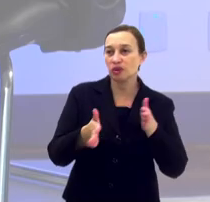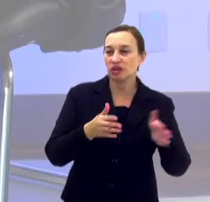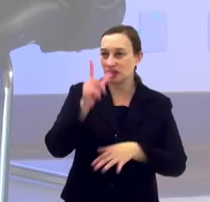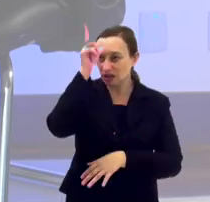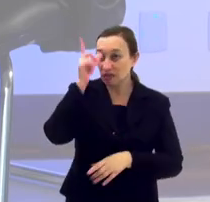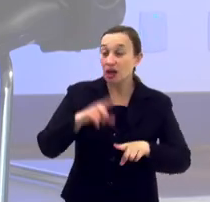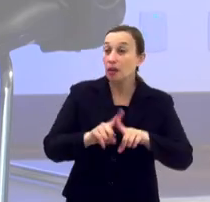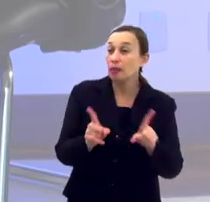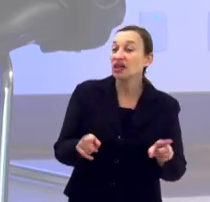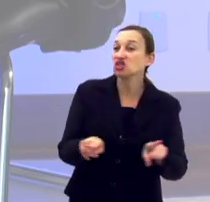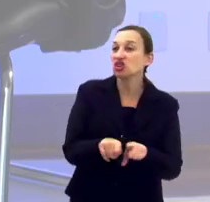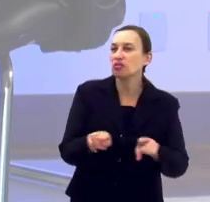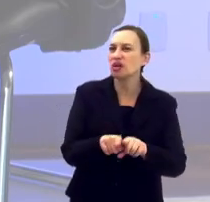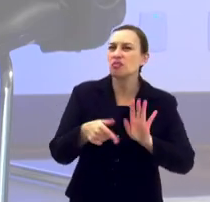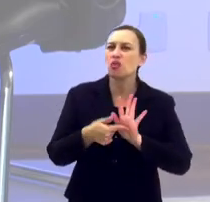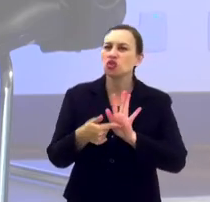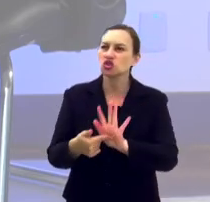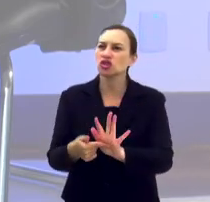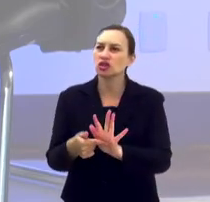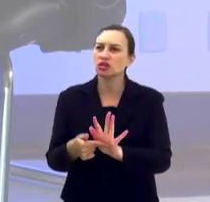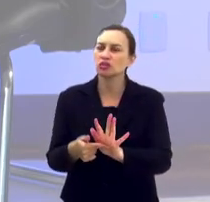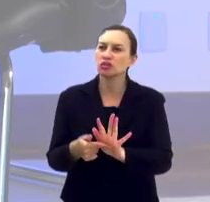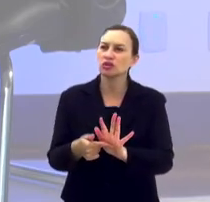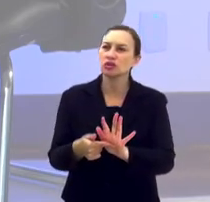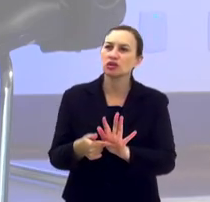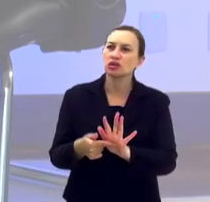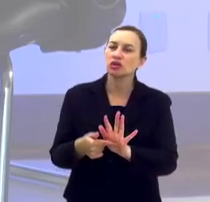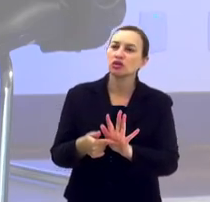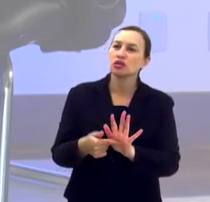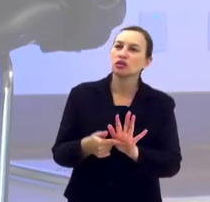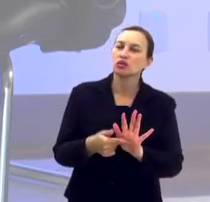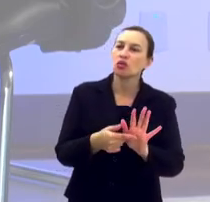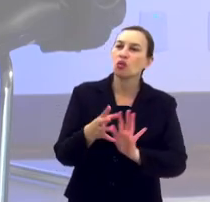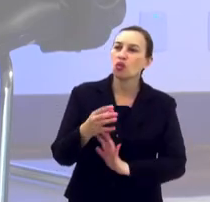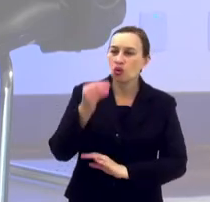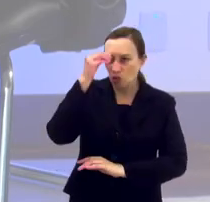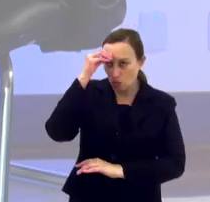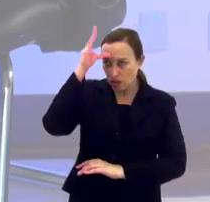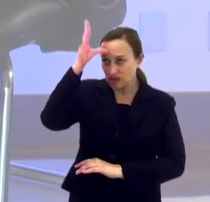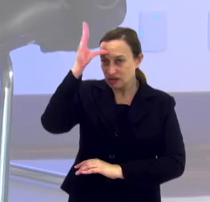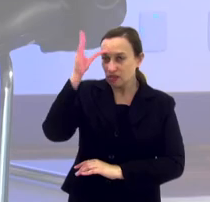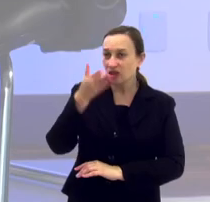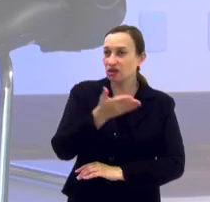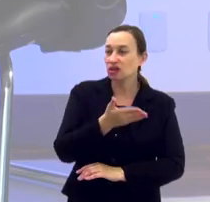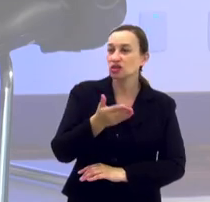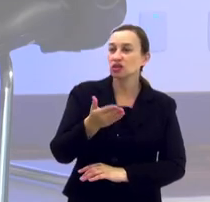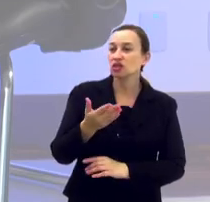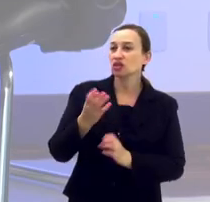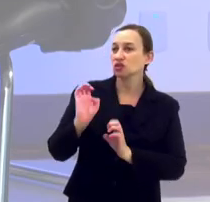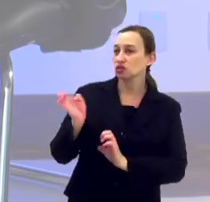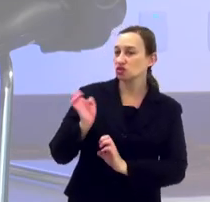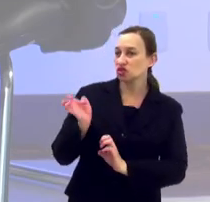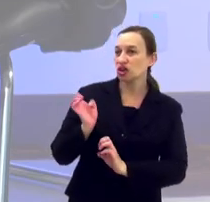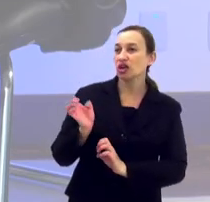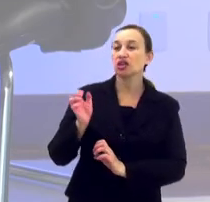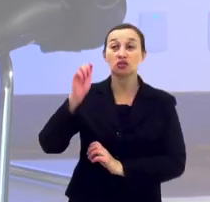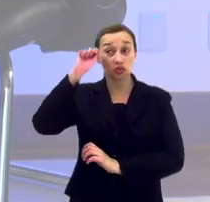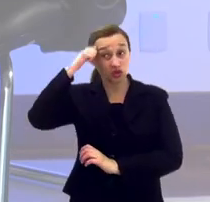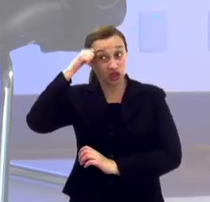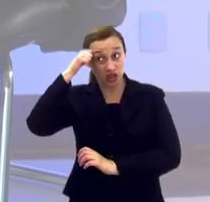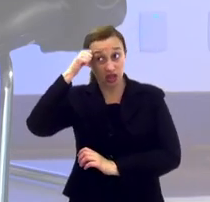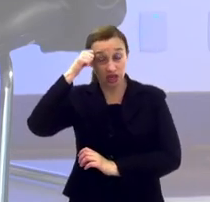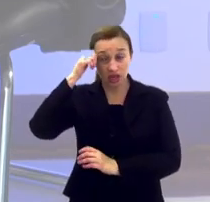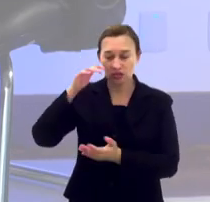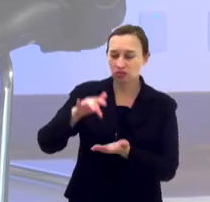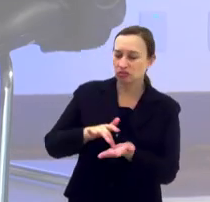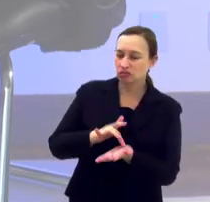também nós mostramos, trazemos ao conhecimento daqueles dos homossexuais, dos negros, dos